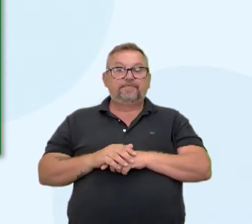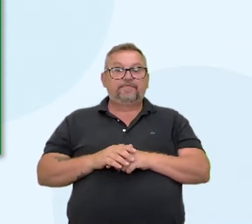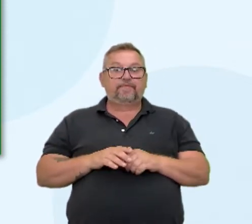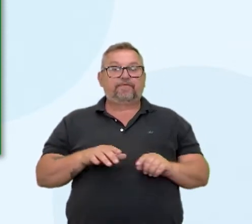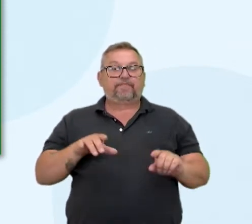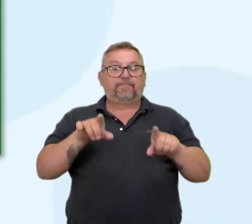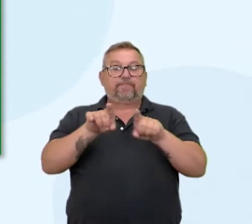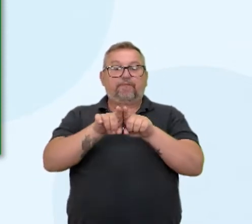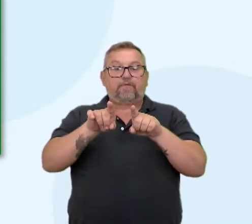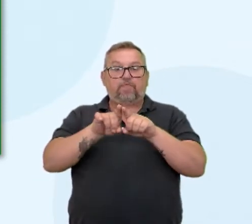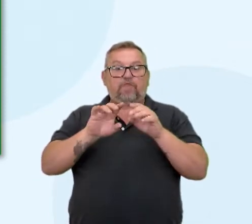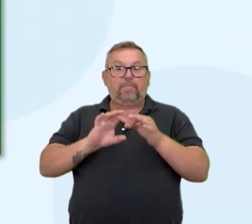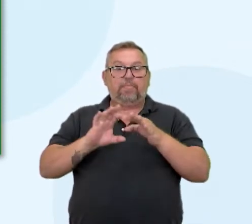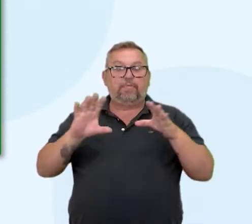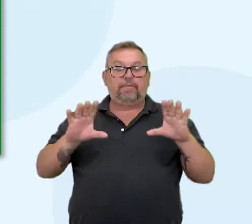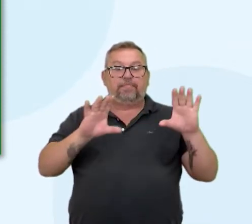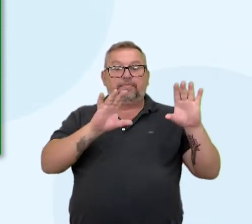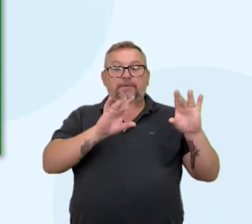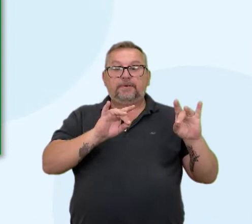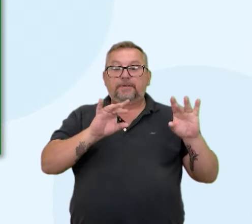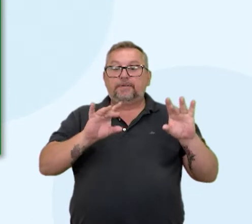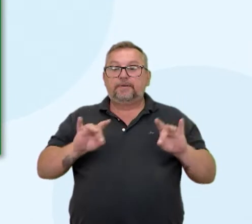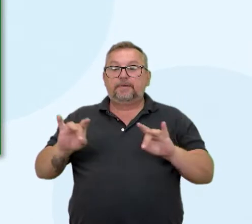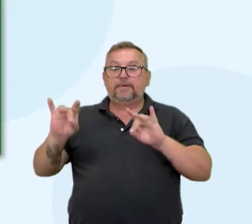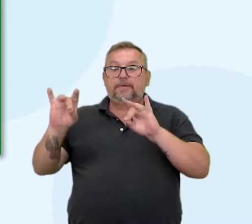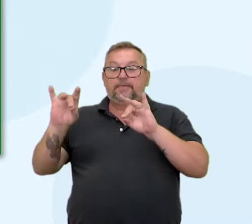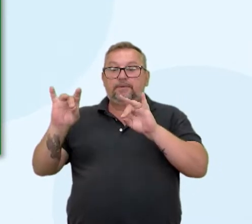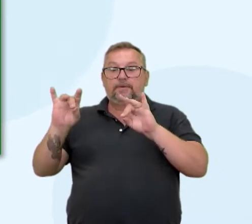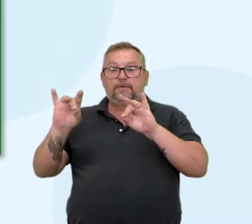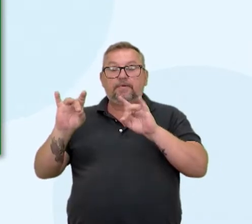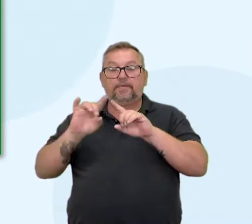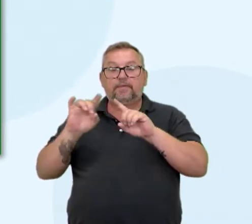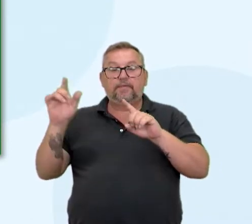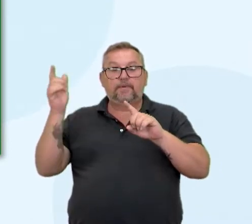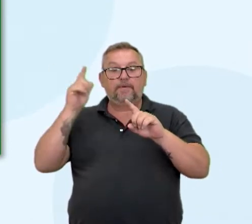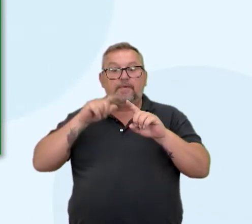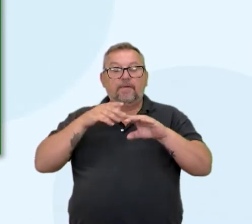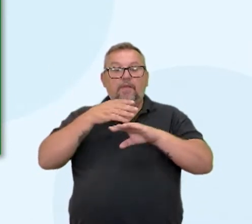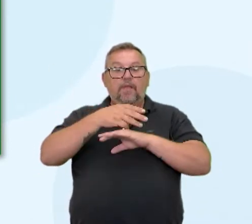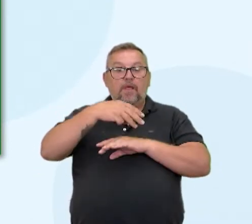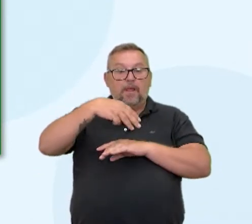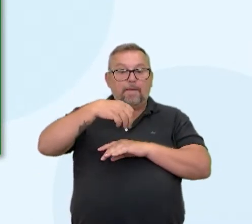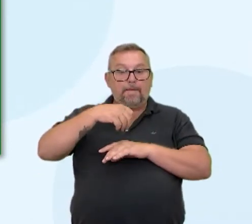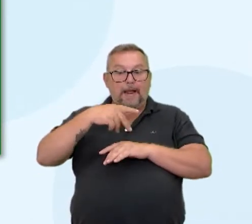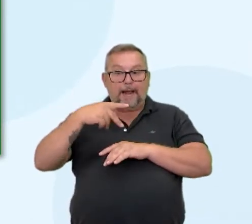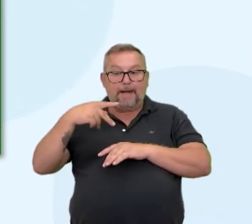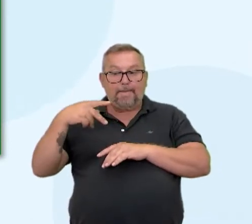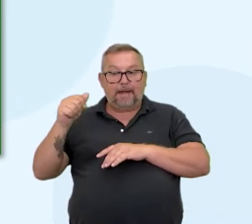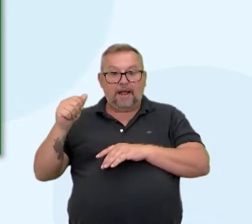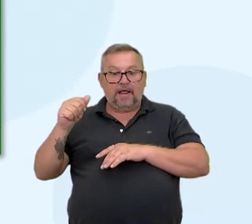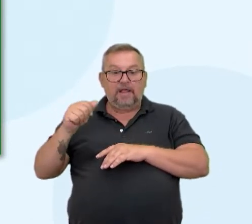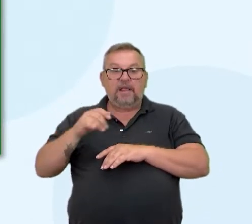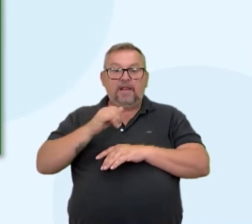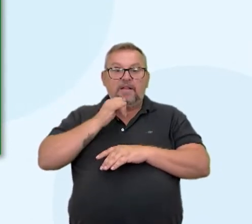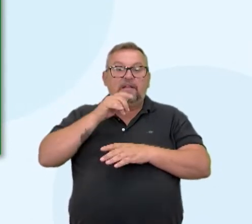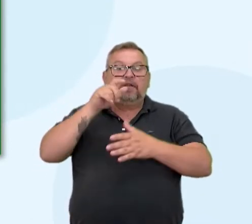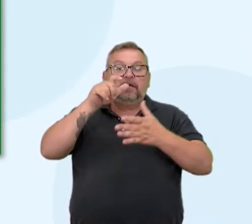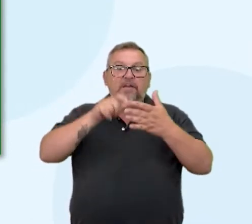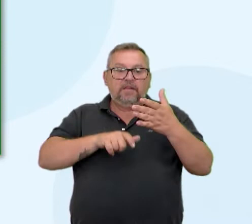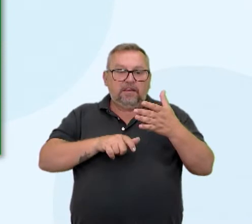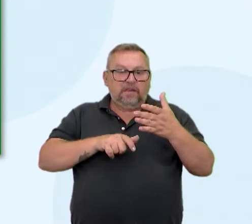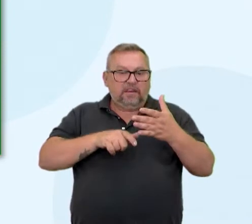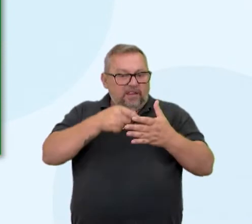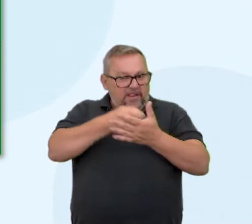disponível aí num link que você acessa no mapa. Professor, né? Esse é um modelo engessado?